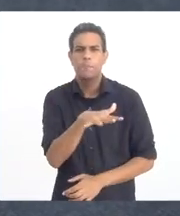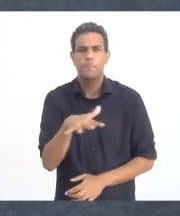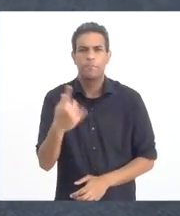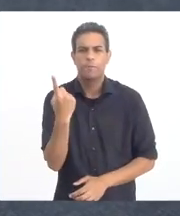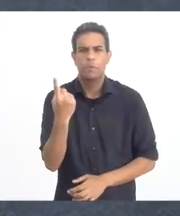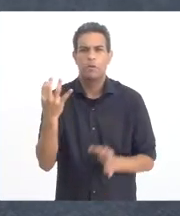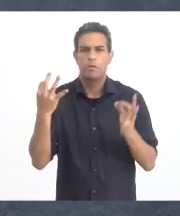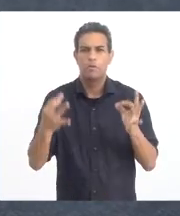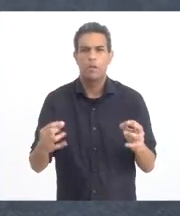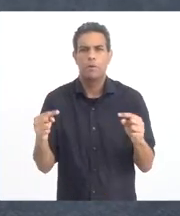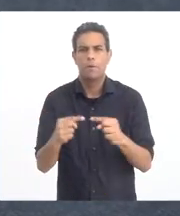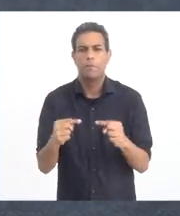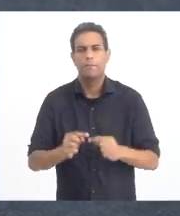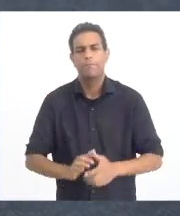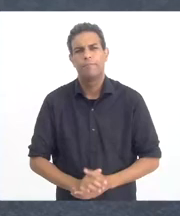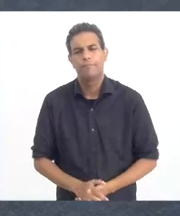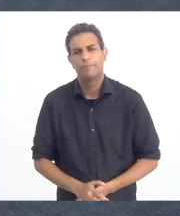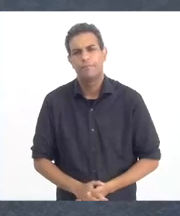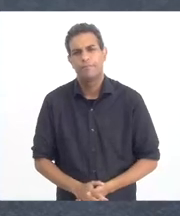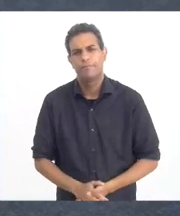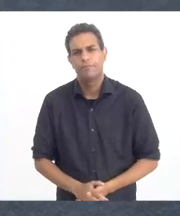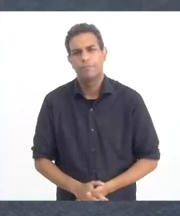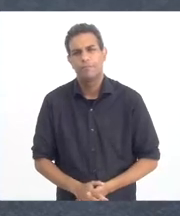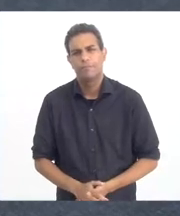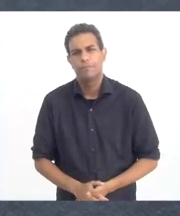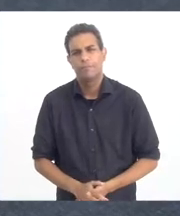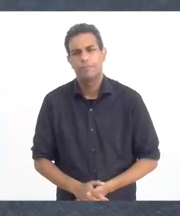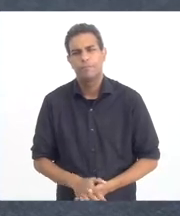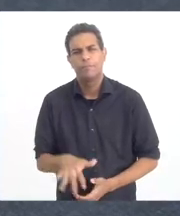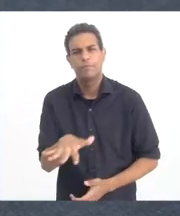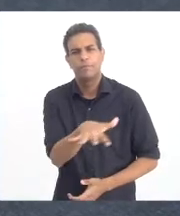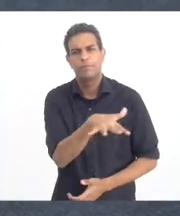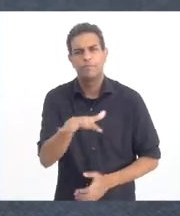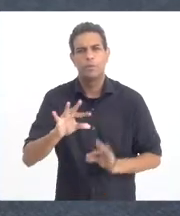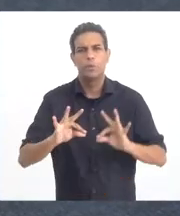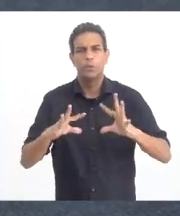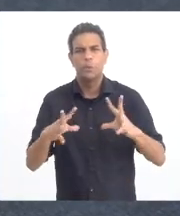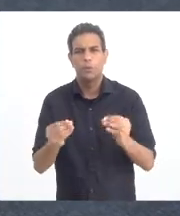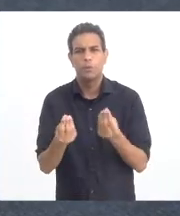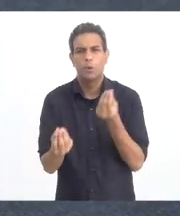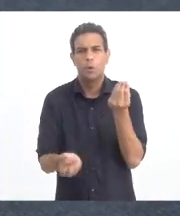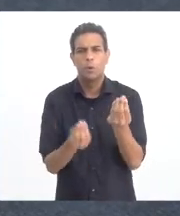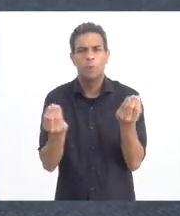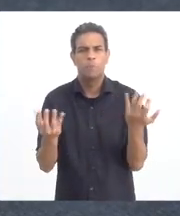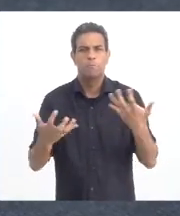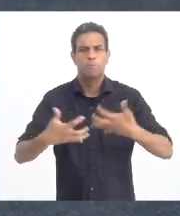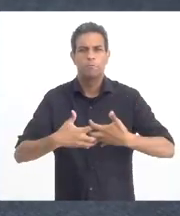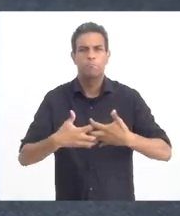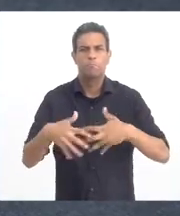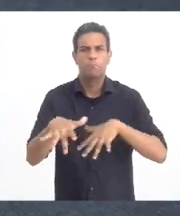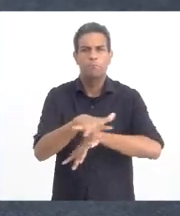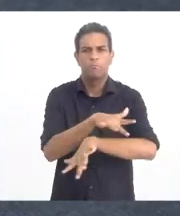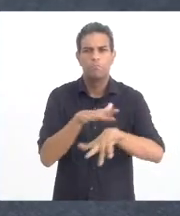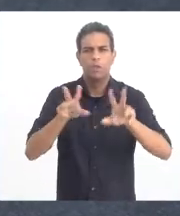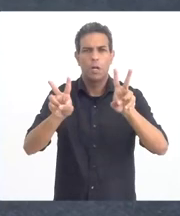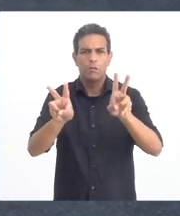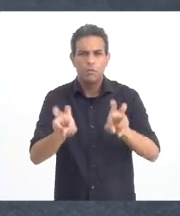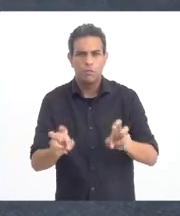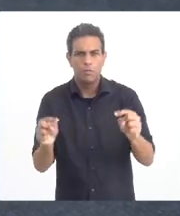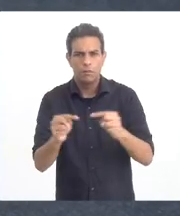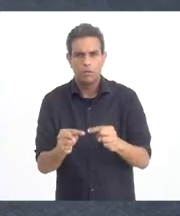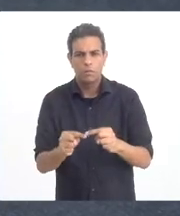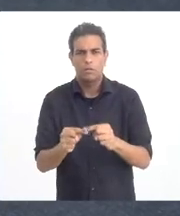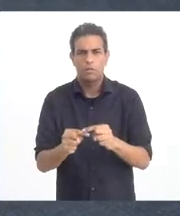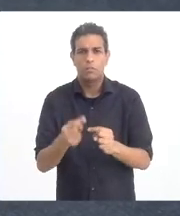só. Mas uma coisa que eu quero deixar aqui bem claro para todos nós, que quando eu entrei no Corpo de Bombeiros,